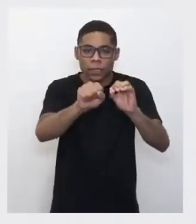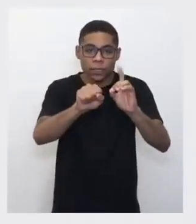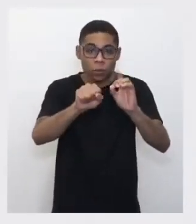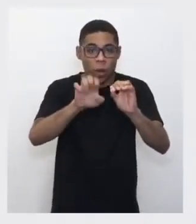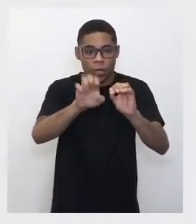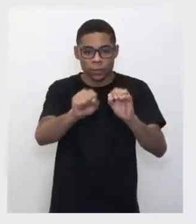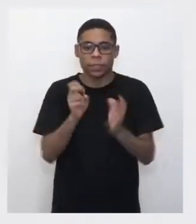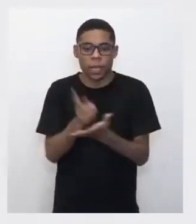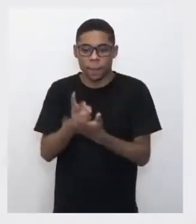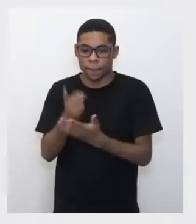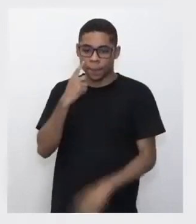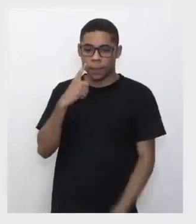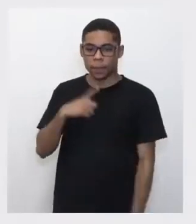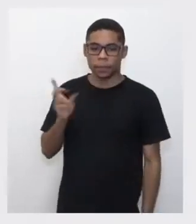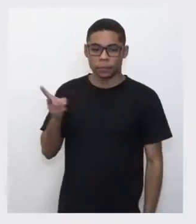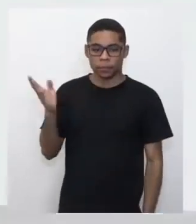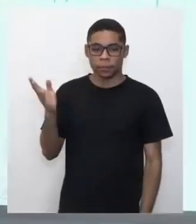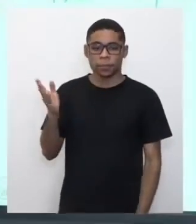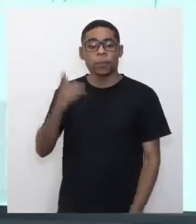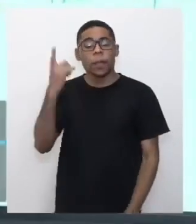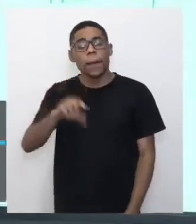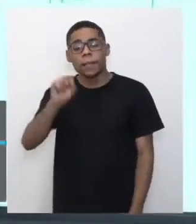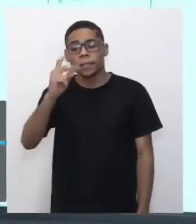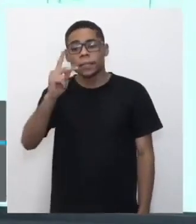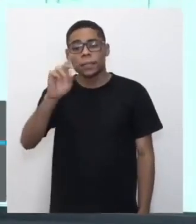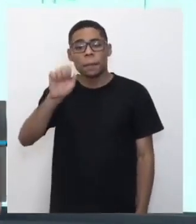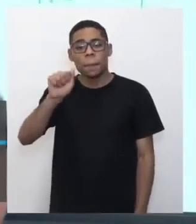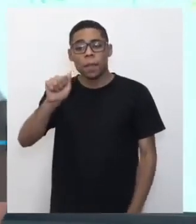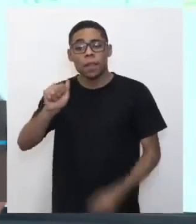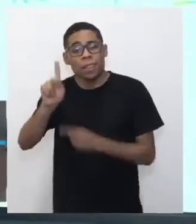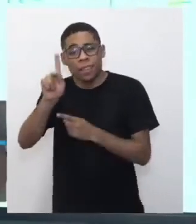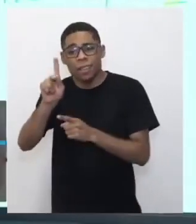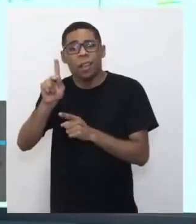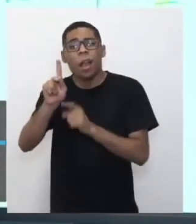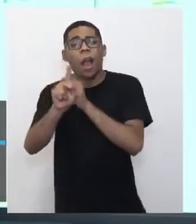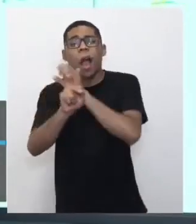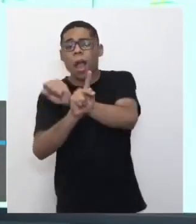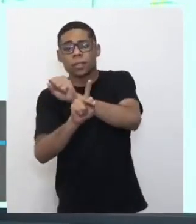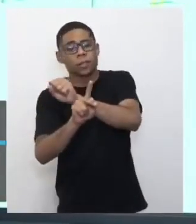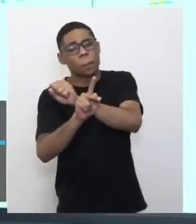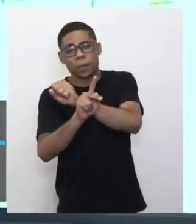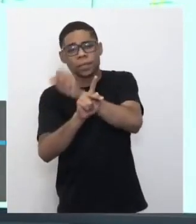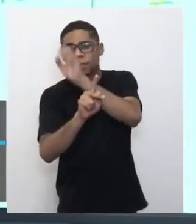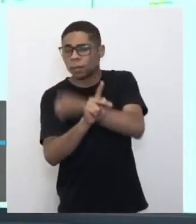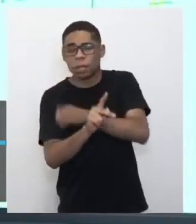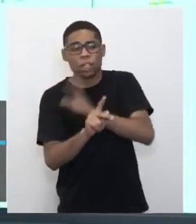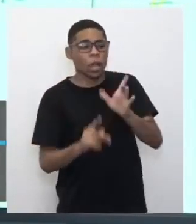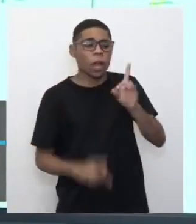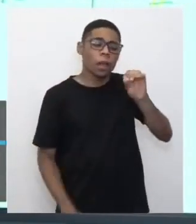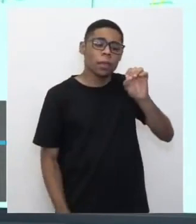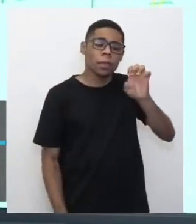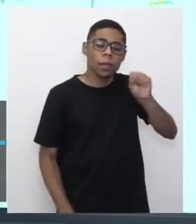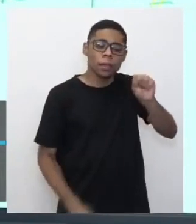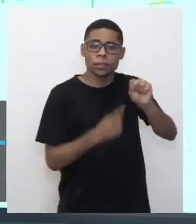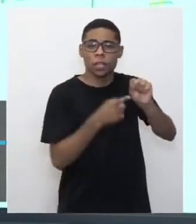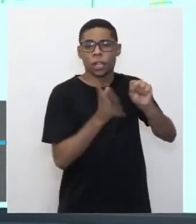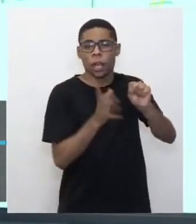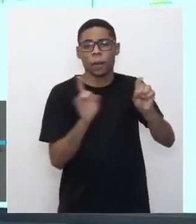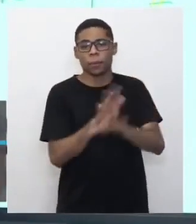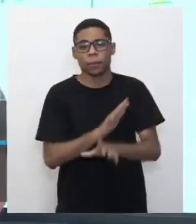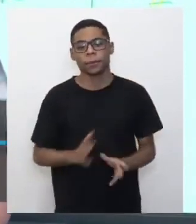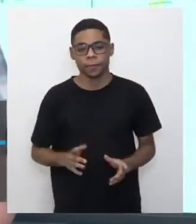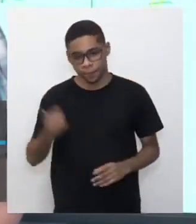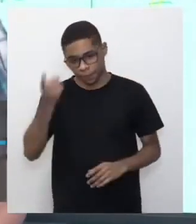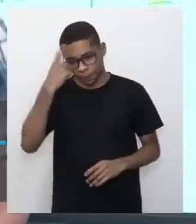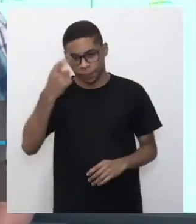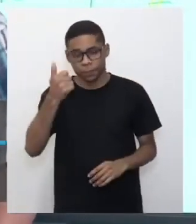aí o que a gente tem no Simple Present, pessoal. É assim que o Simple Present vai funcionar para fazer as perguntas e para a gente falar das sentenças afirmativas.